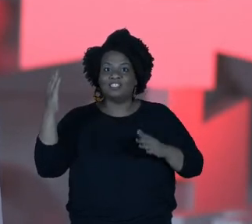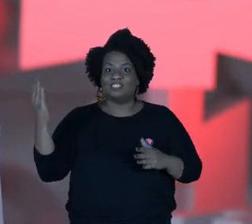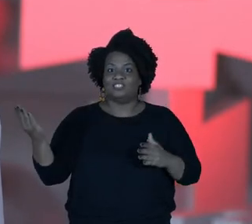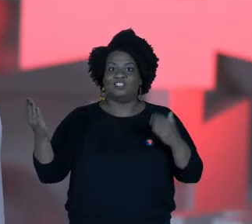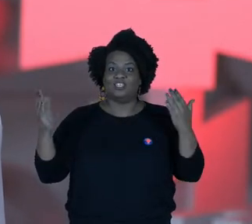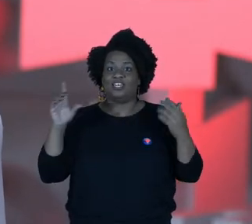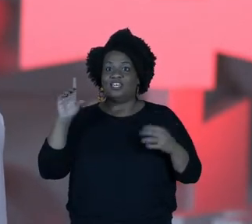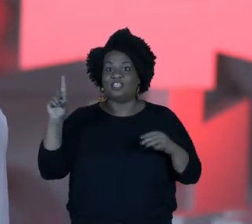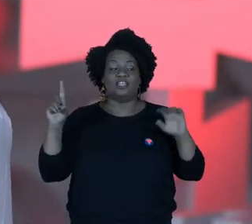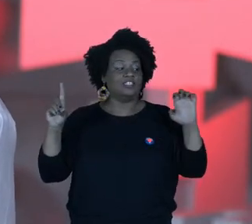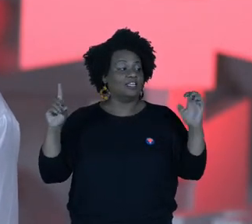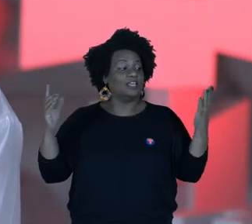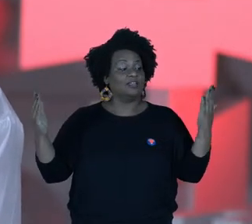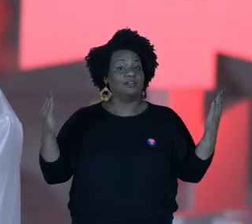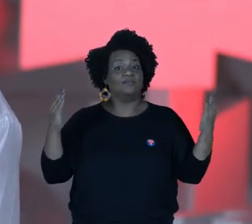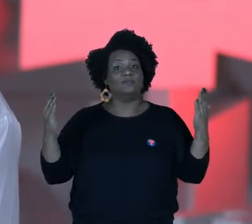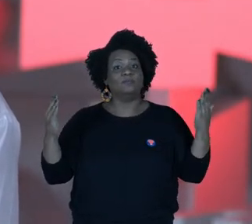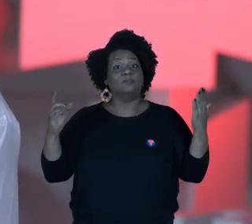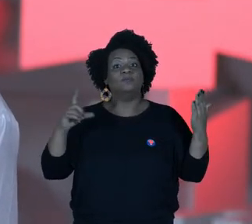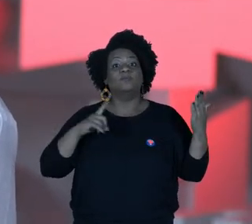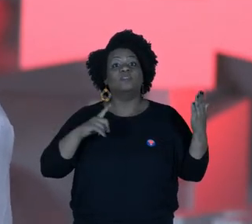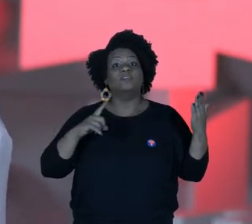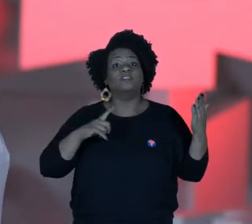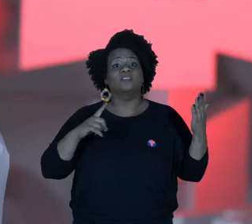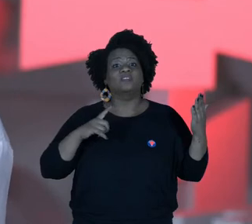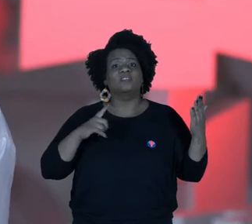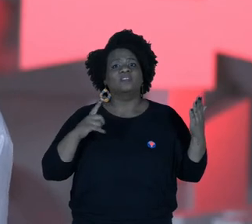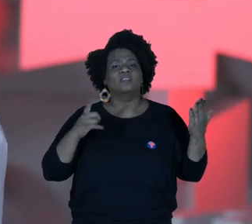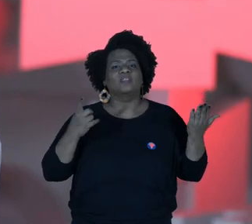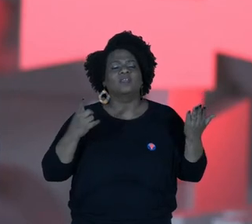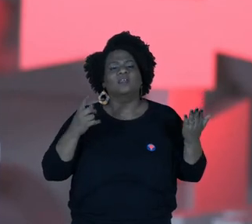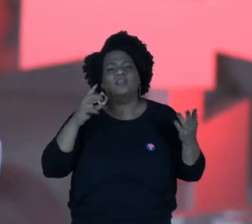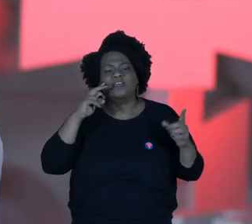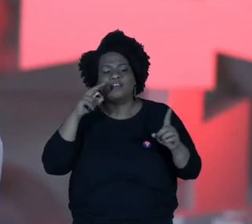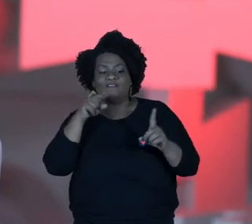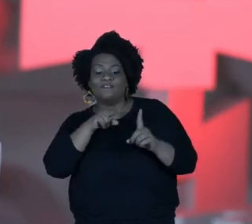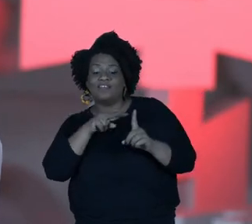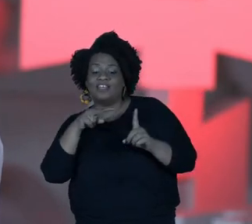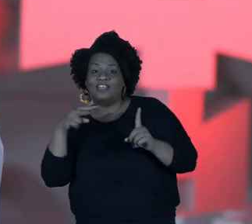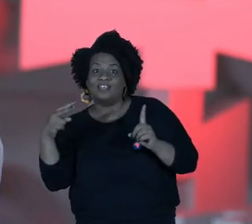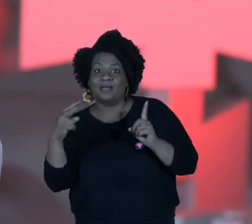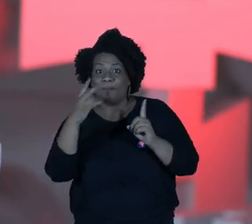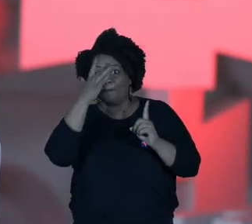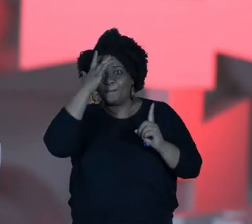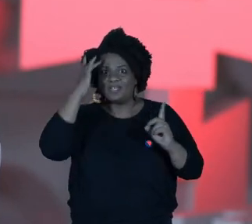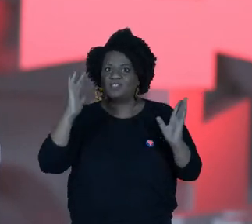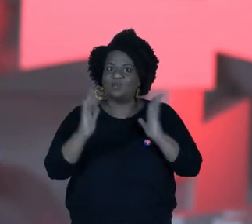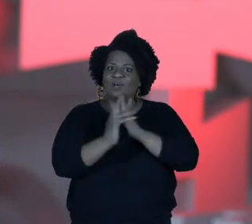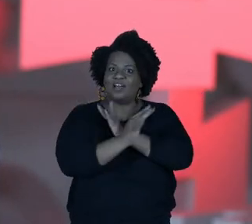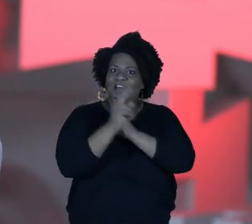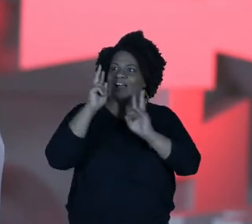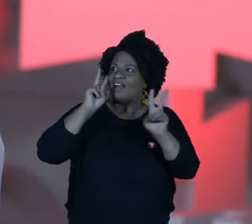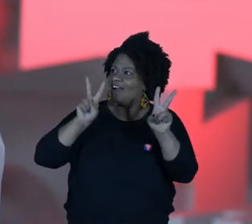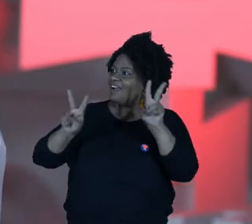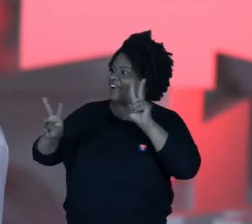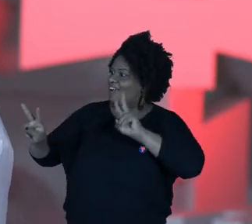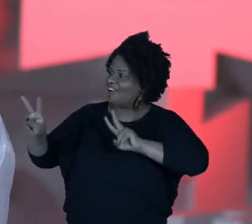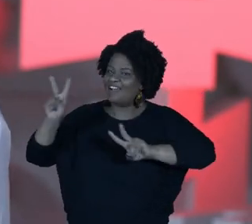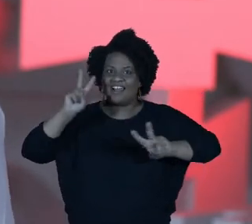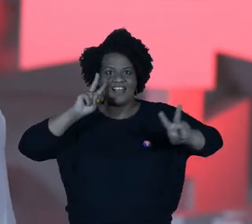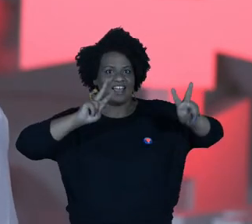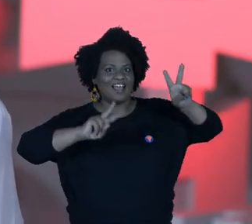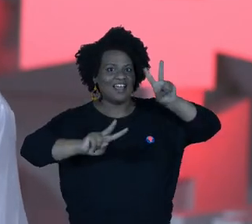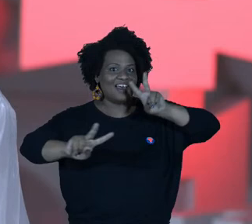elas se reconstituem a partir do ponto de vista do transeunte, de quem vai passando aí.